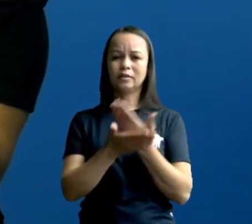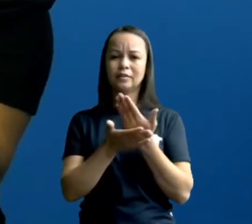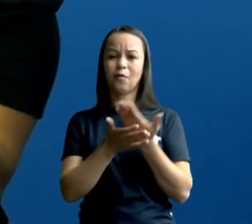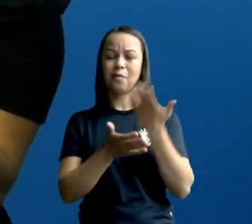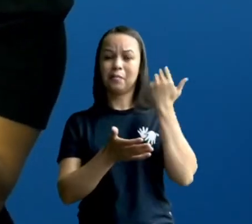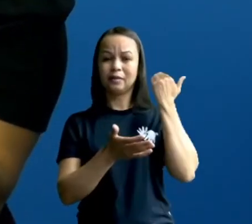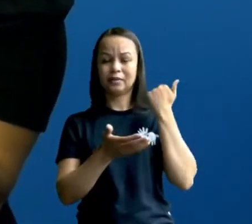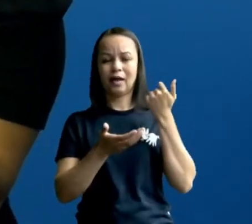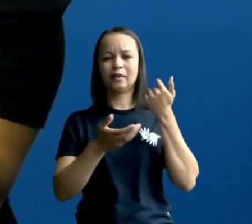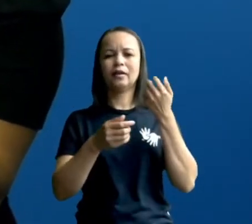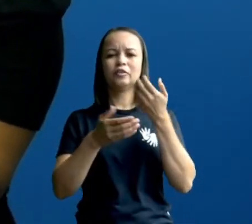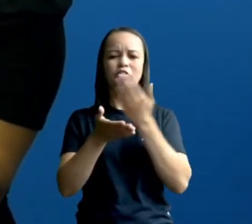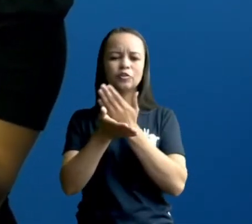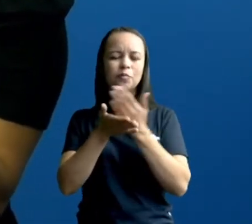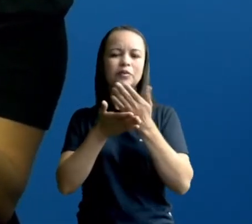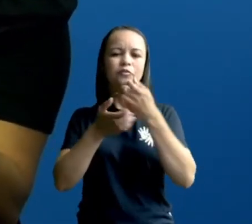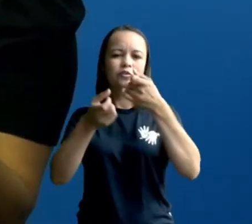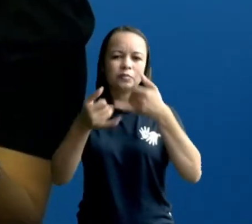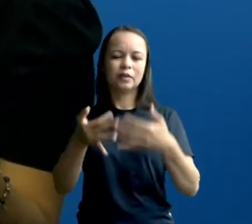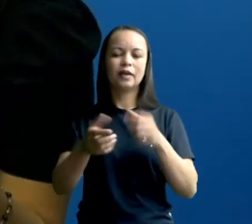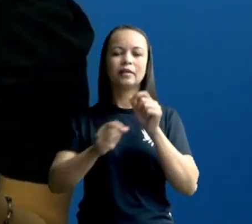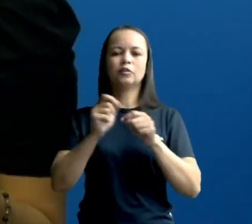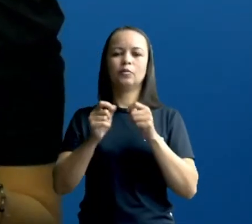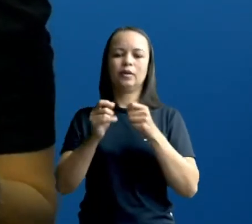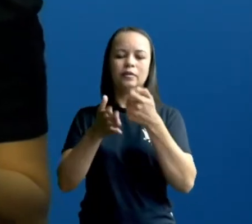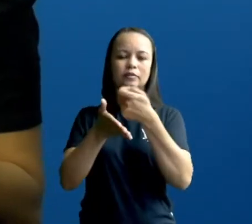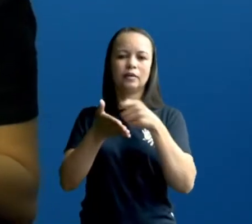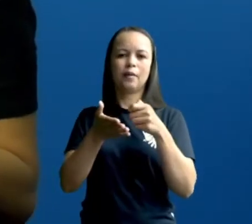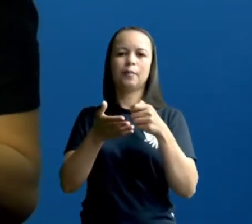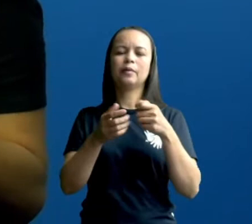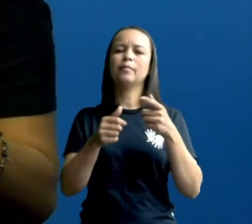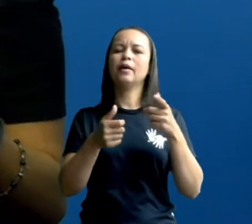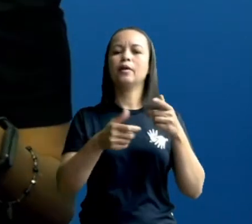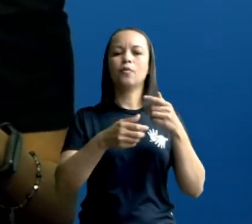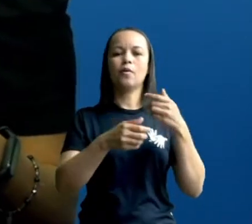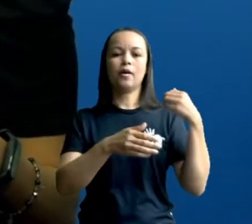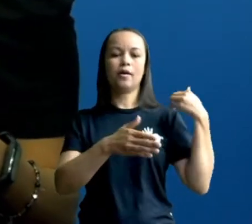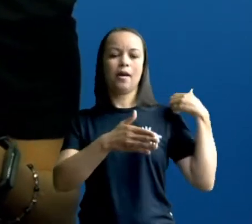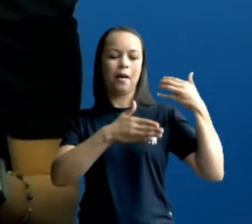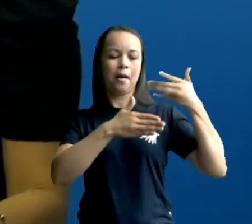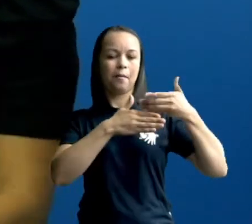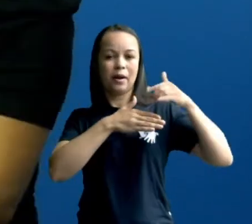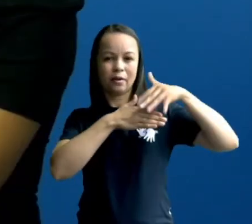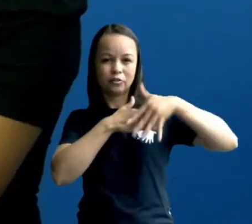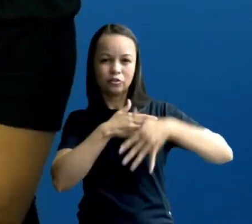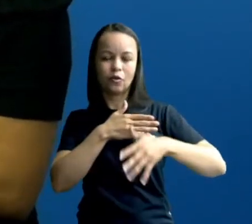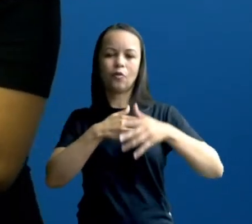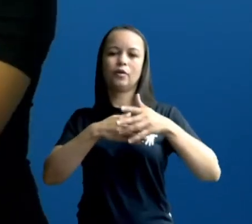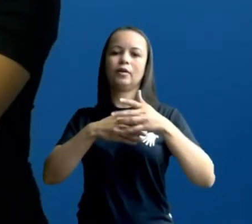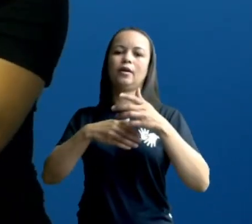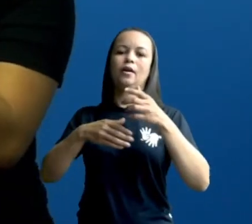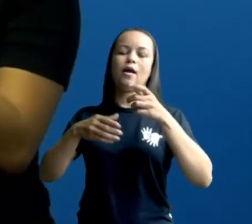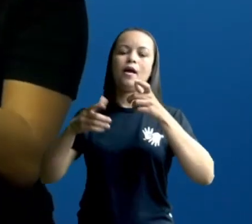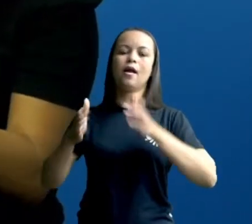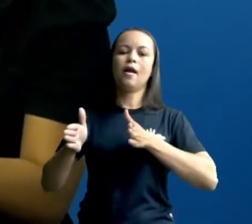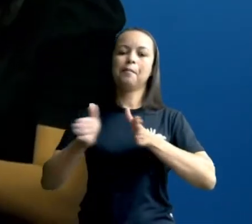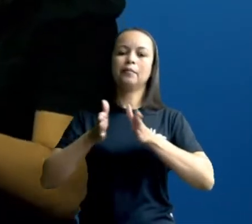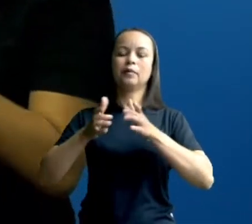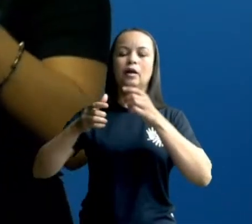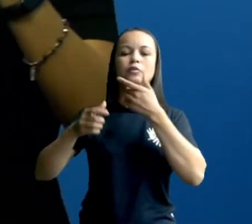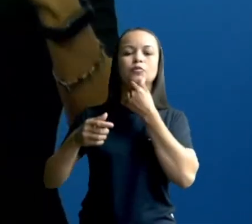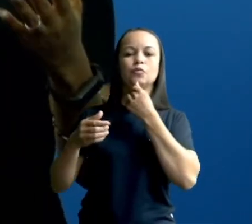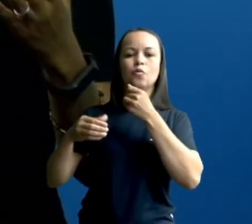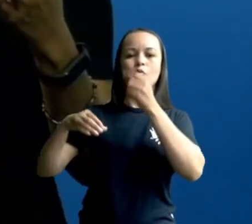a história ela começou a se dividir. Primeiro era a pré-história, que é a época do homem das cavernas, e quando a escrita foi